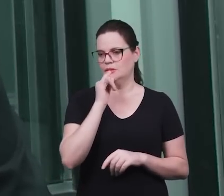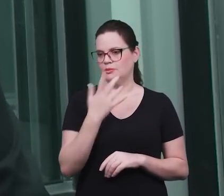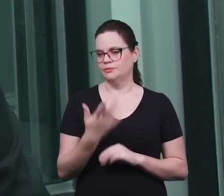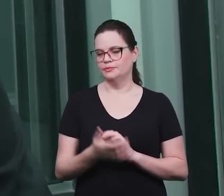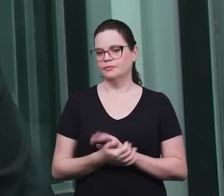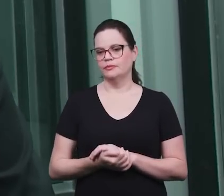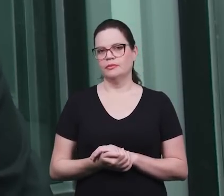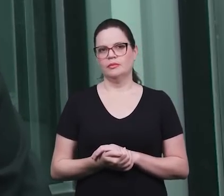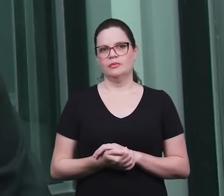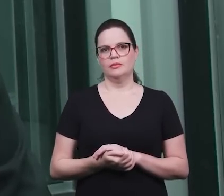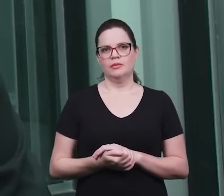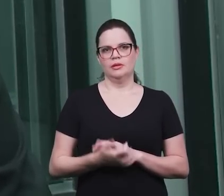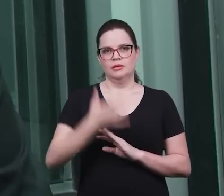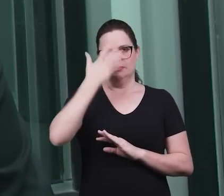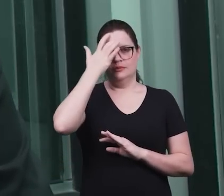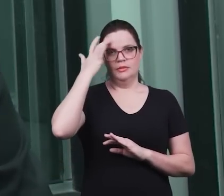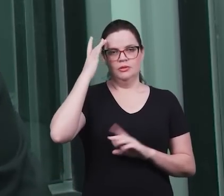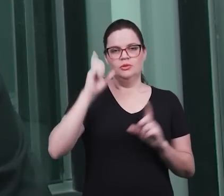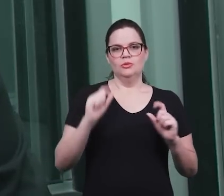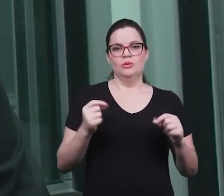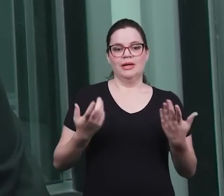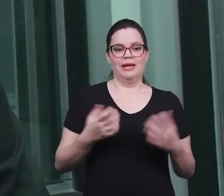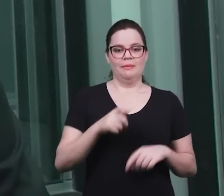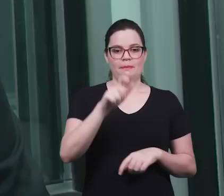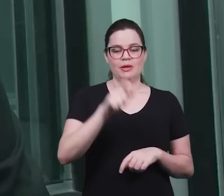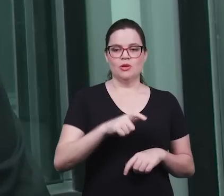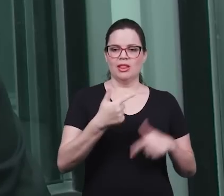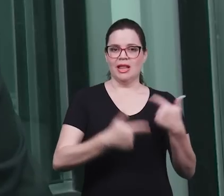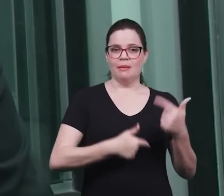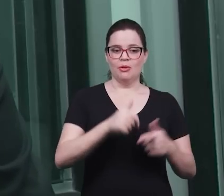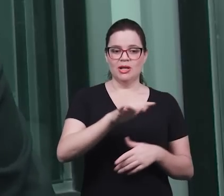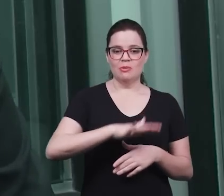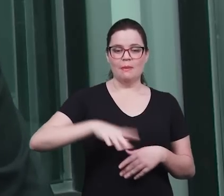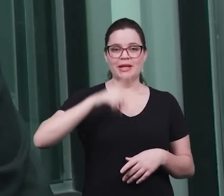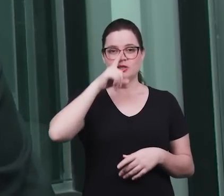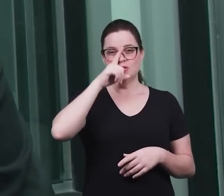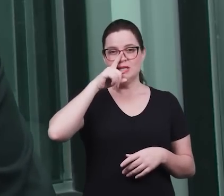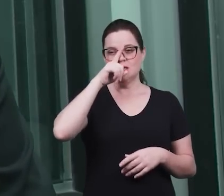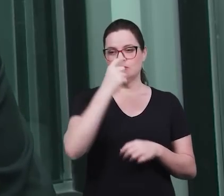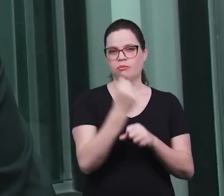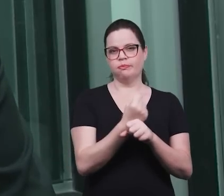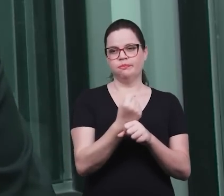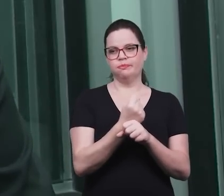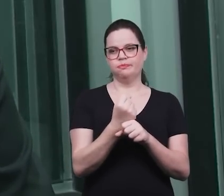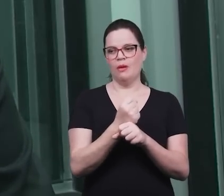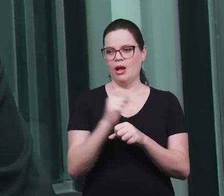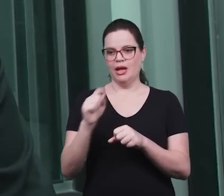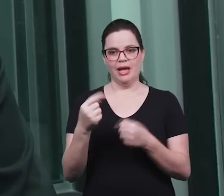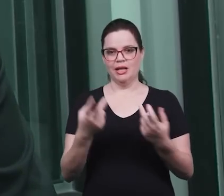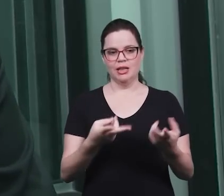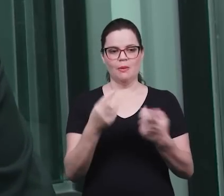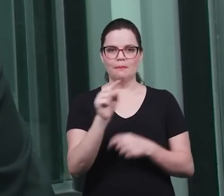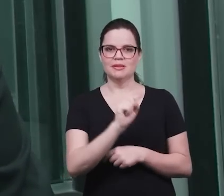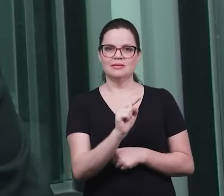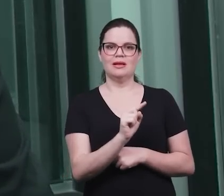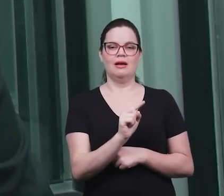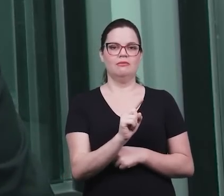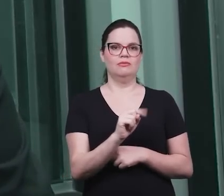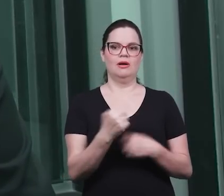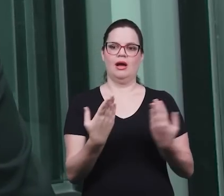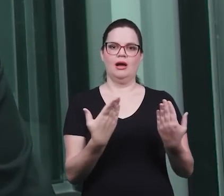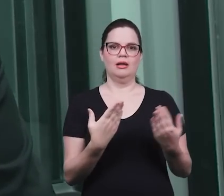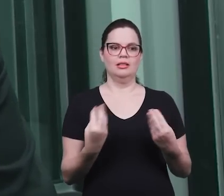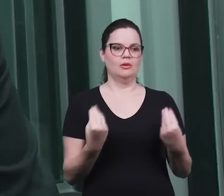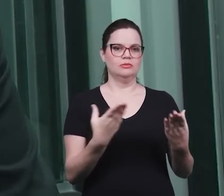o que a maior parte das vezes a gente vê é a questão da insalubridade, certo? Mas o que também é uma coisa que a gente observa bastante, que